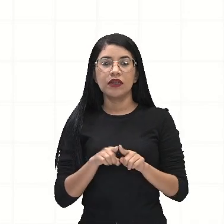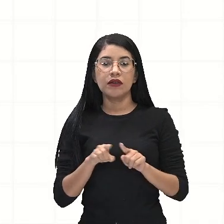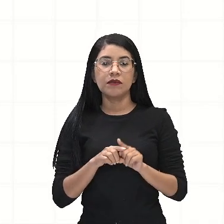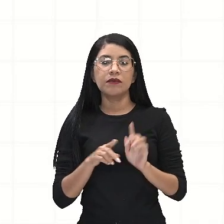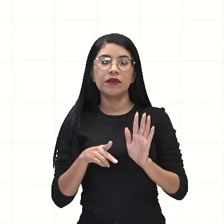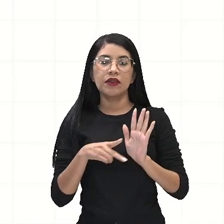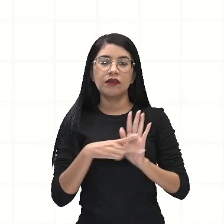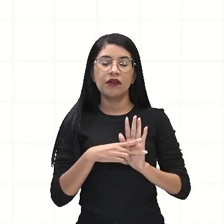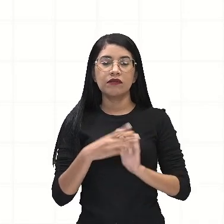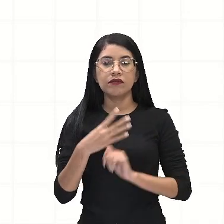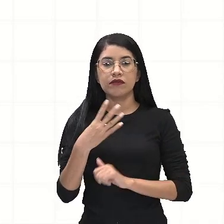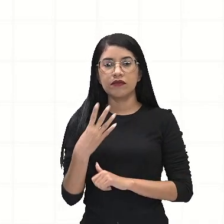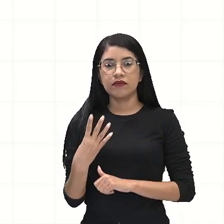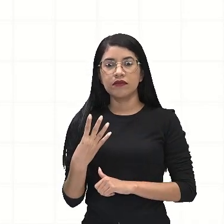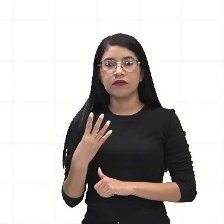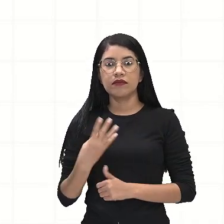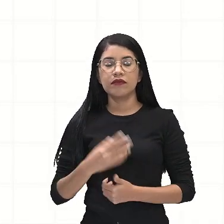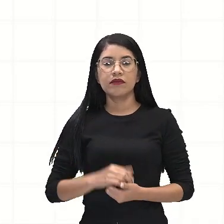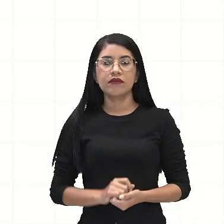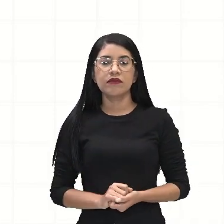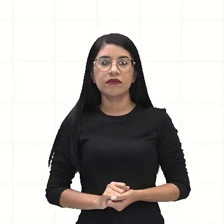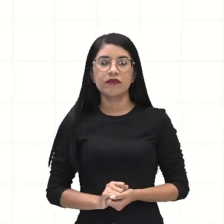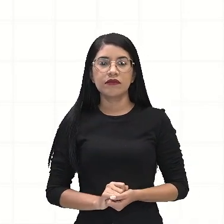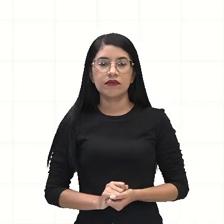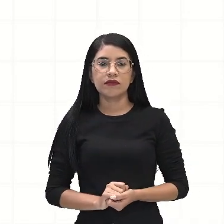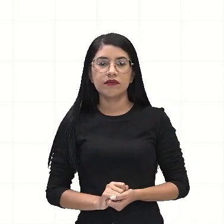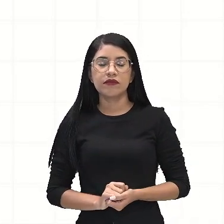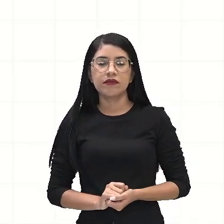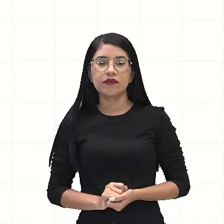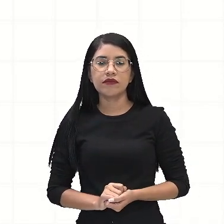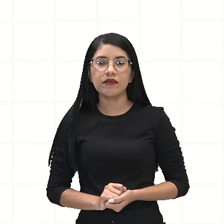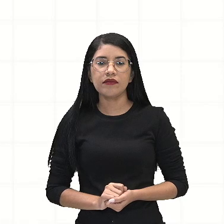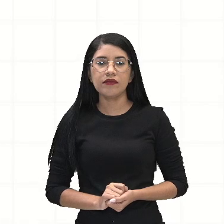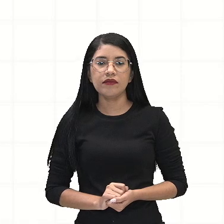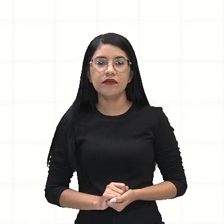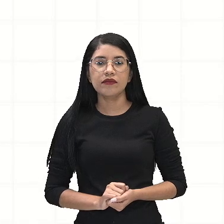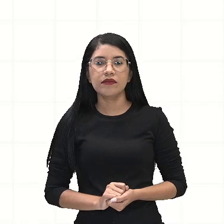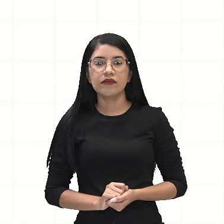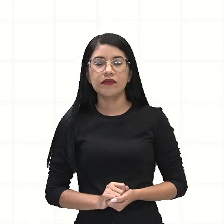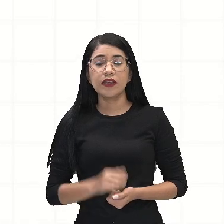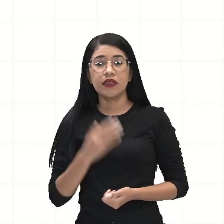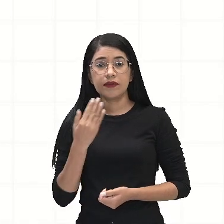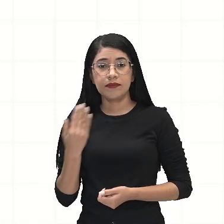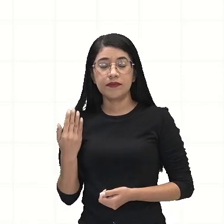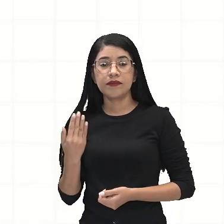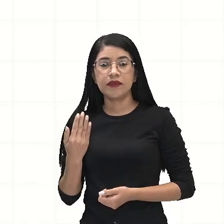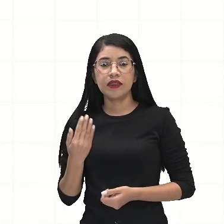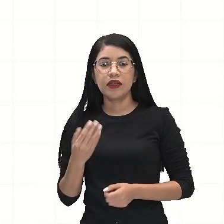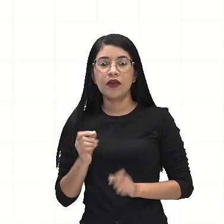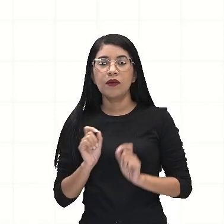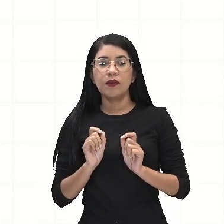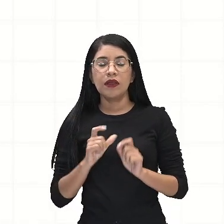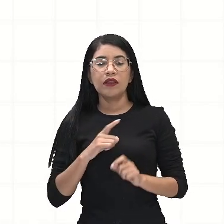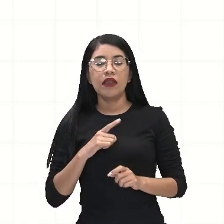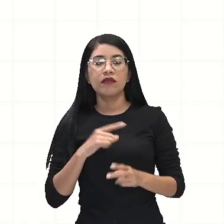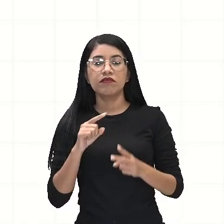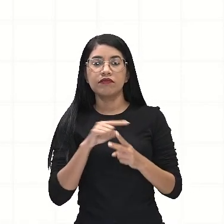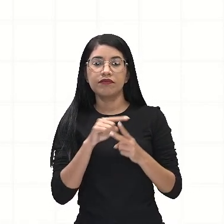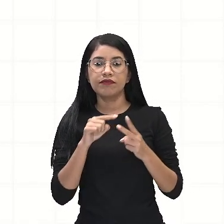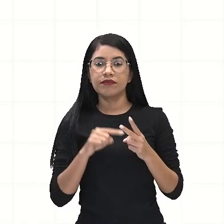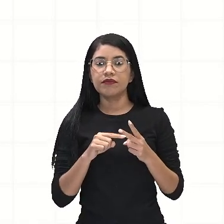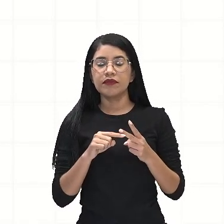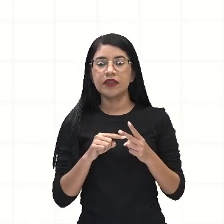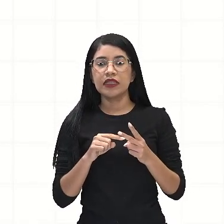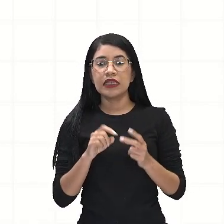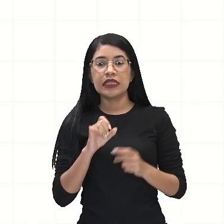igual a 4. Tudo bem? Então, aqui eu vou ter, né, dois pontos.